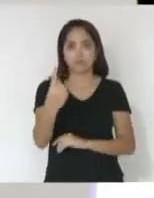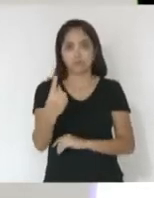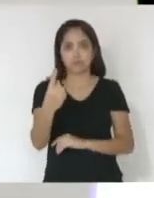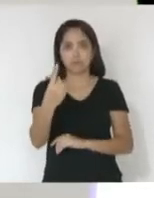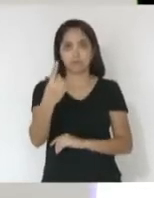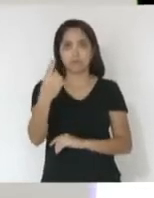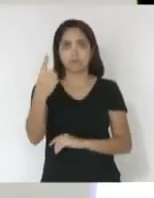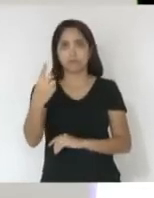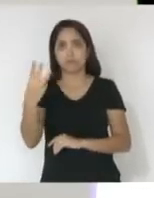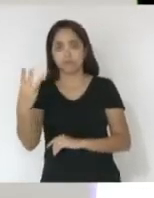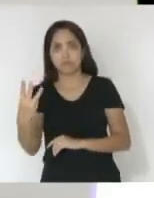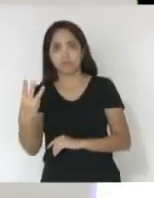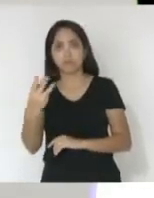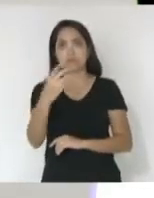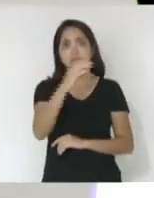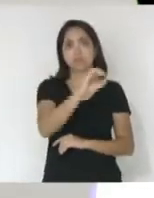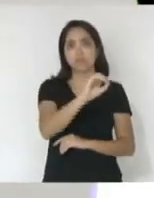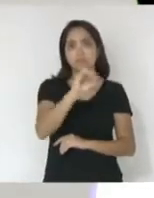461/2013,